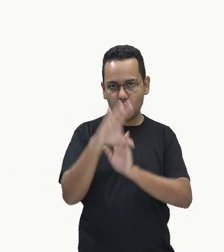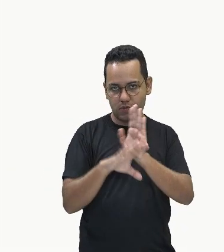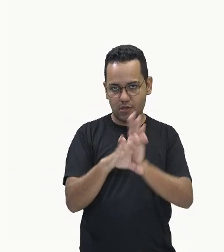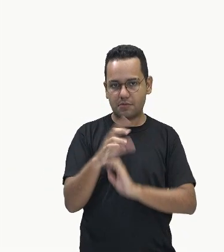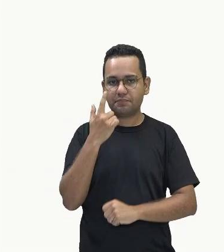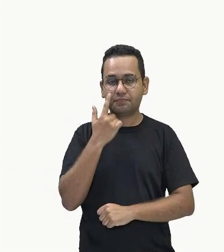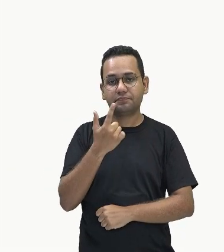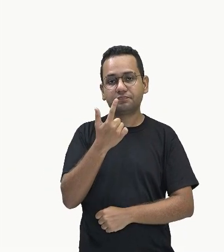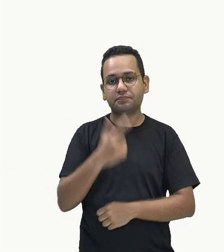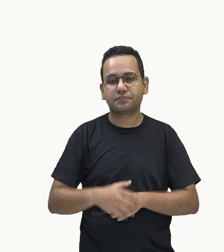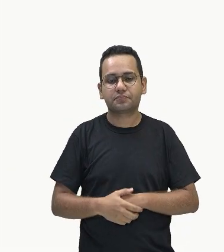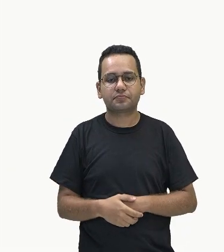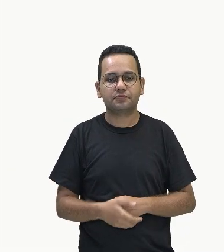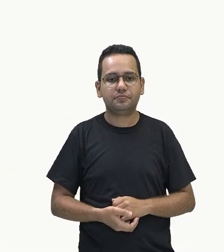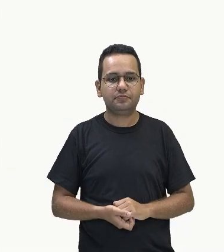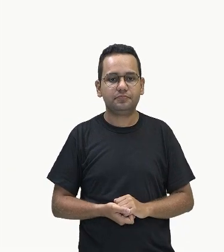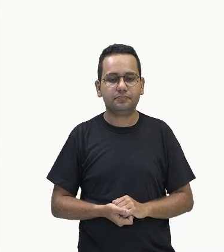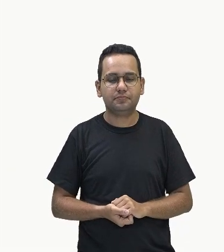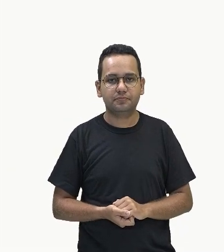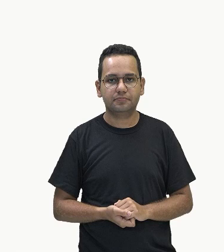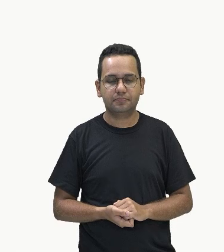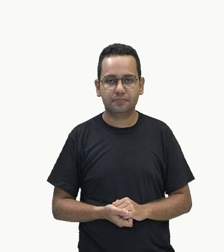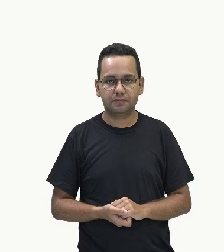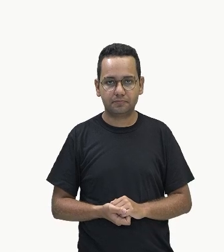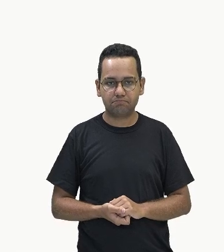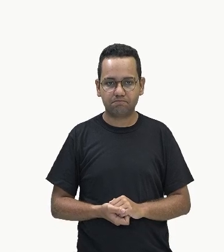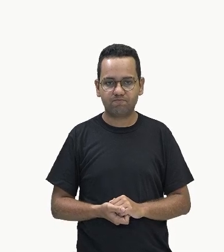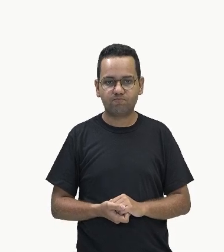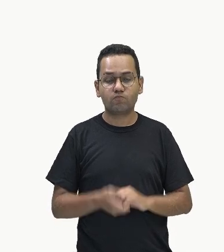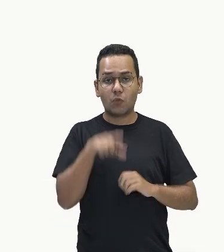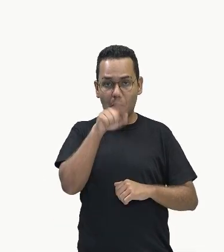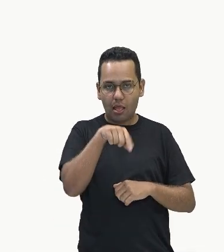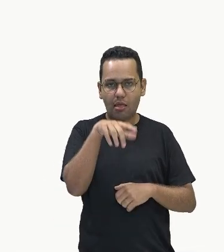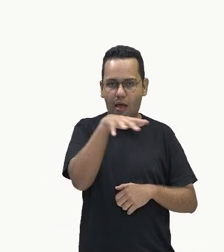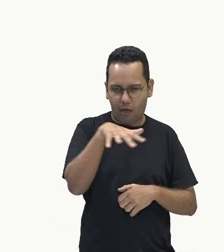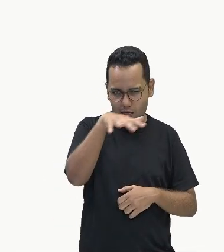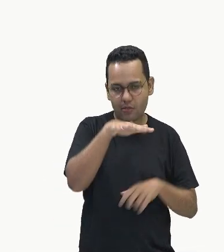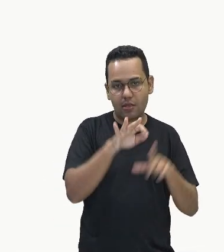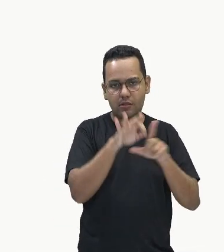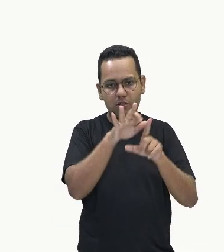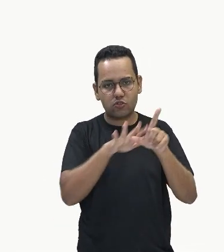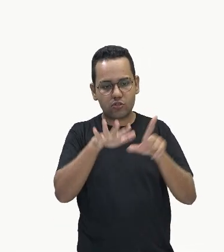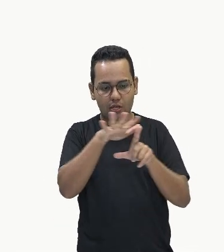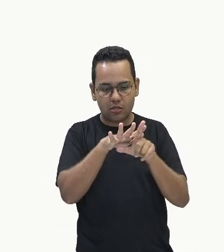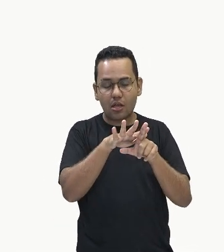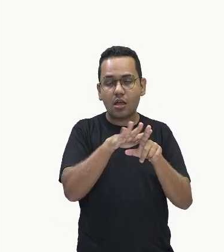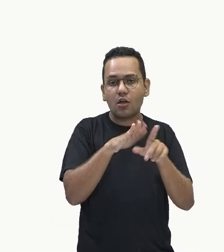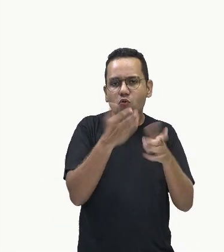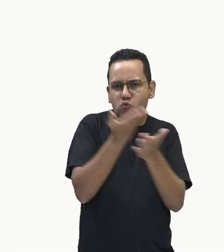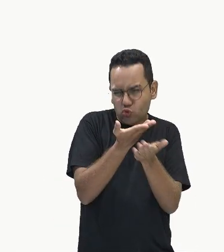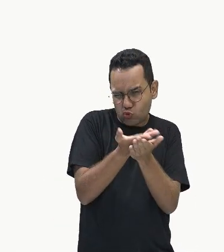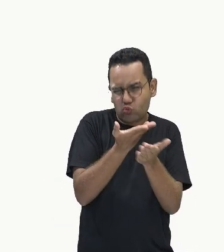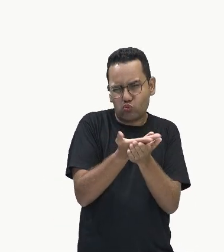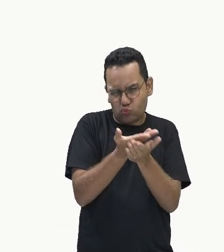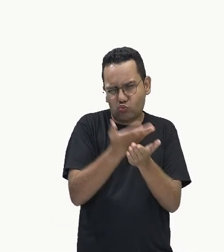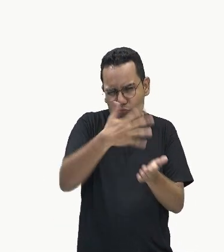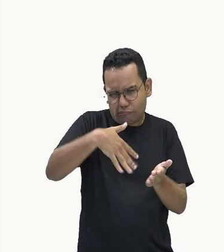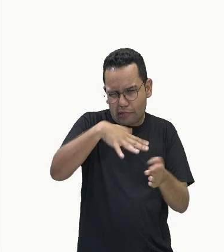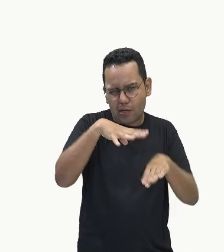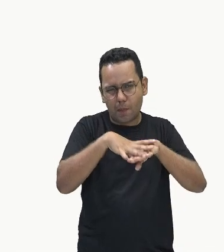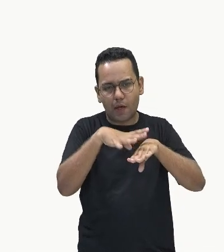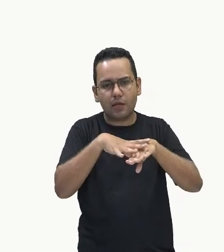Estatística, conceitos básicos. A estatística é uma parte da matemática em que são